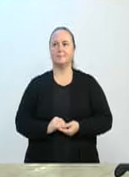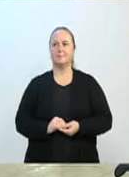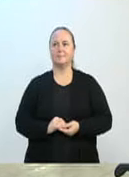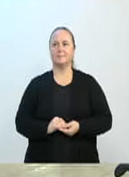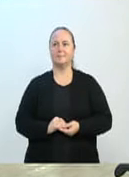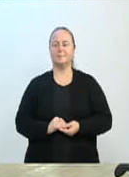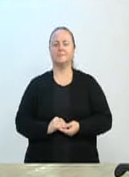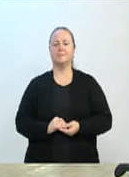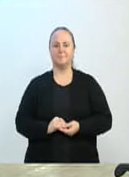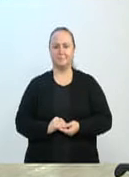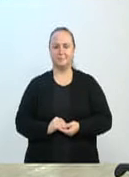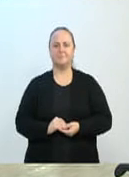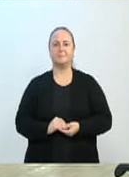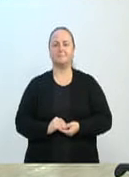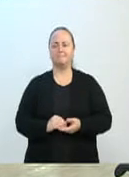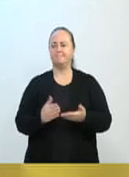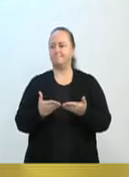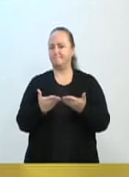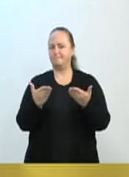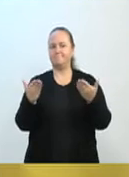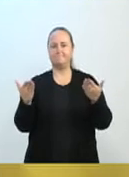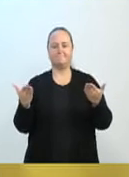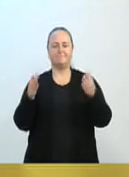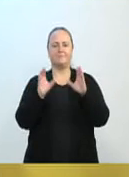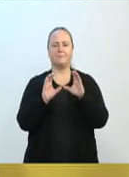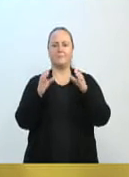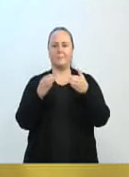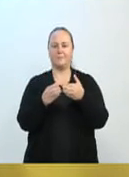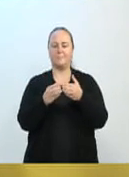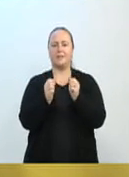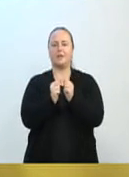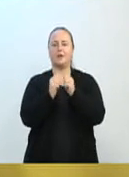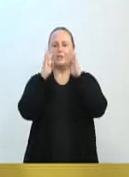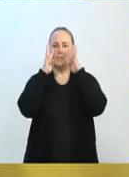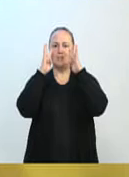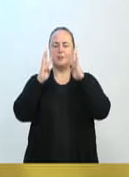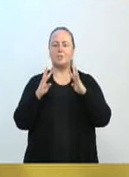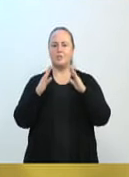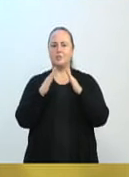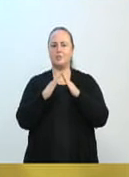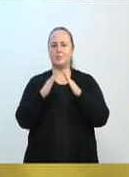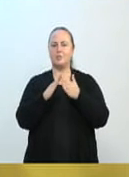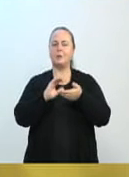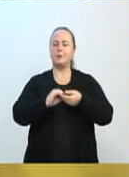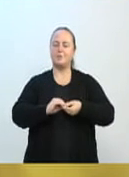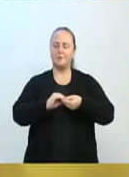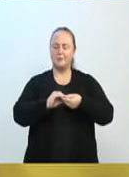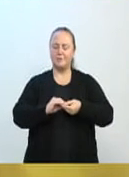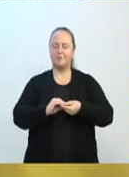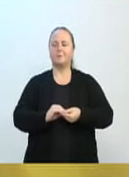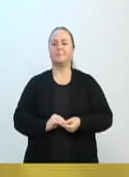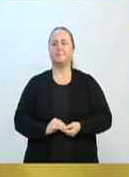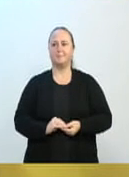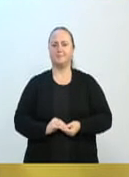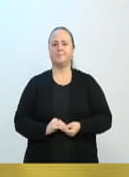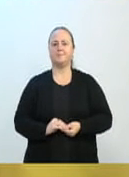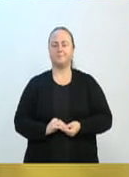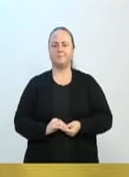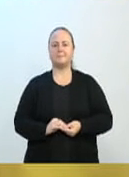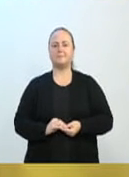a senhora Presidente senhores vereadores como dados a campanha em vossos lares meus cumprimentos quero estar também vereadora